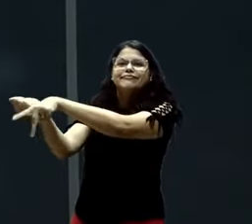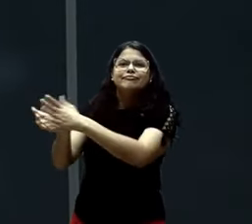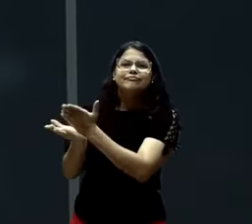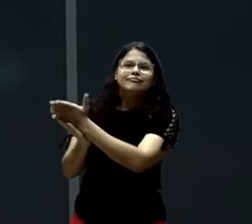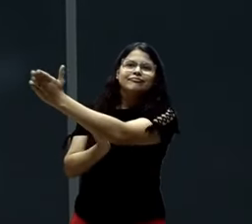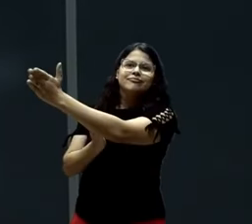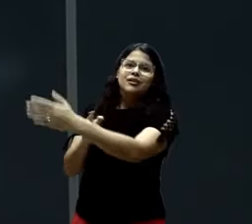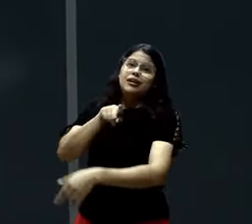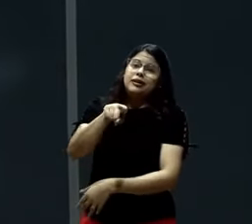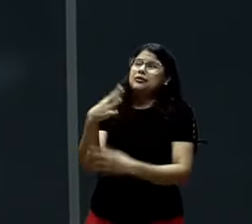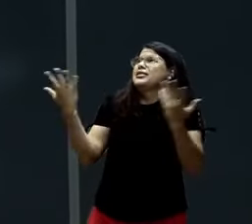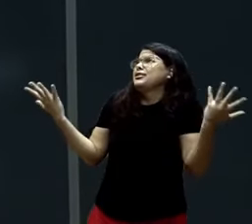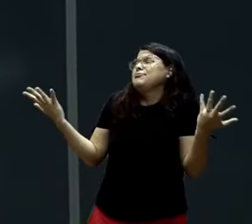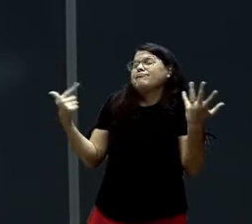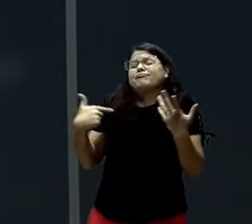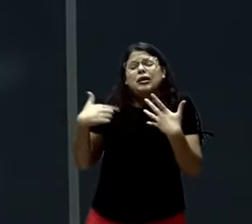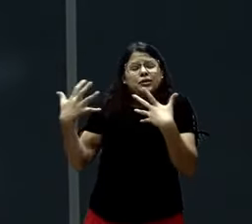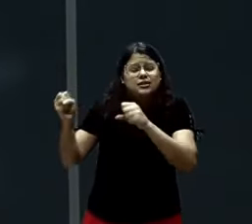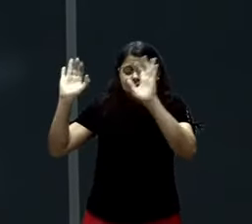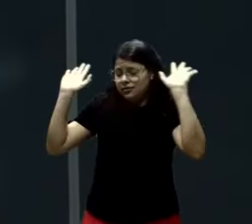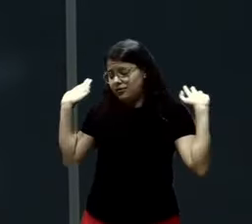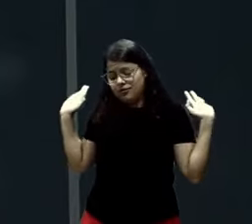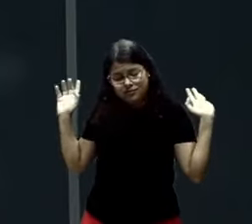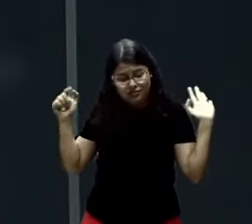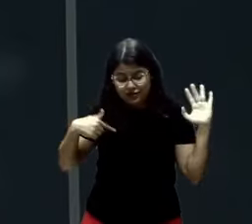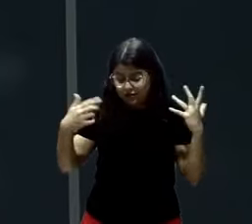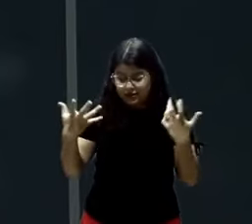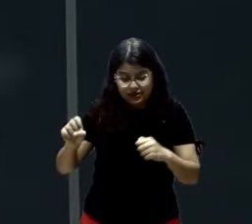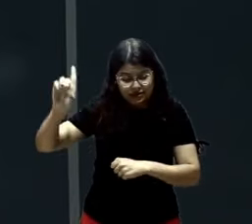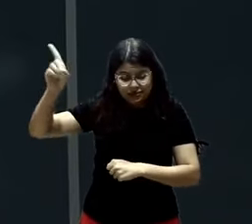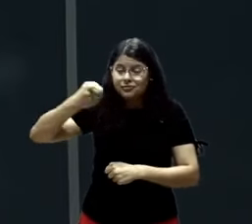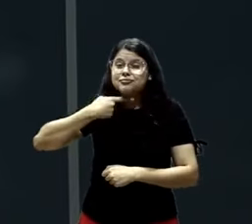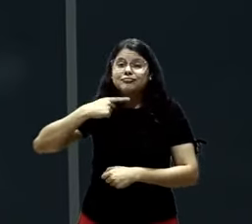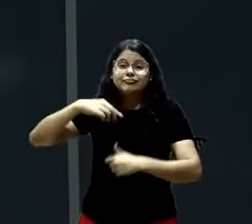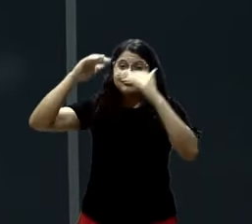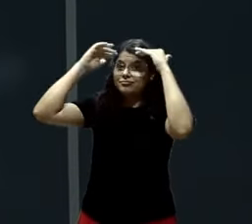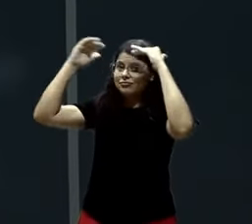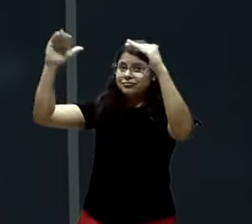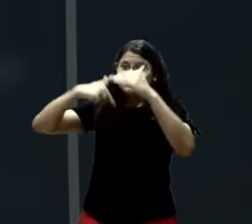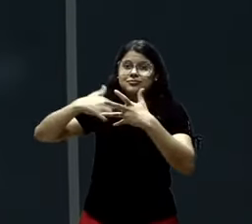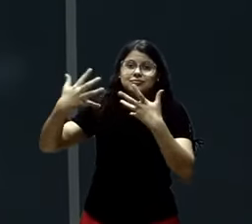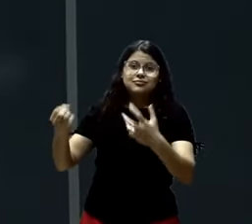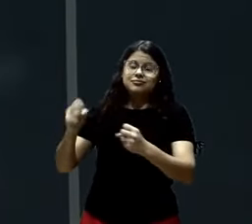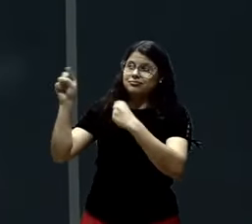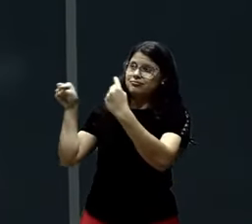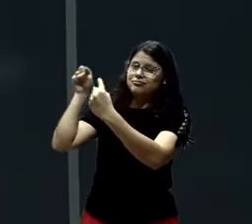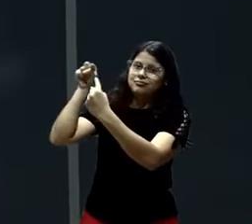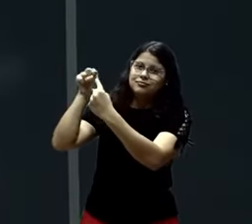eu me rendo, eu vou fazer o que o Senhor quer, o meu propósito é esse,